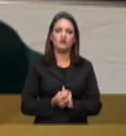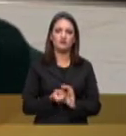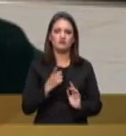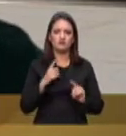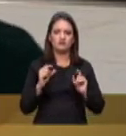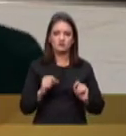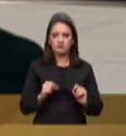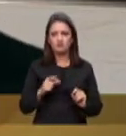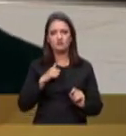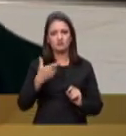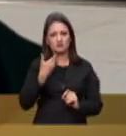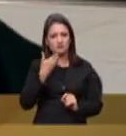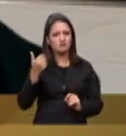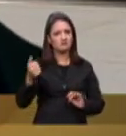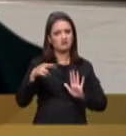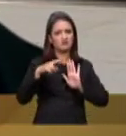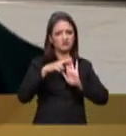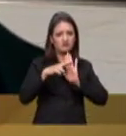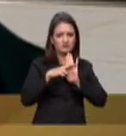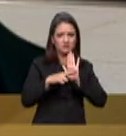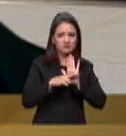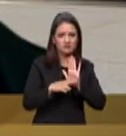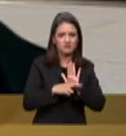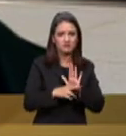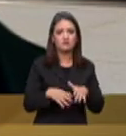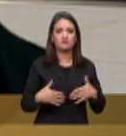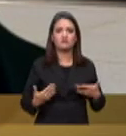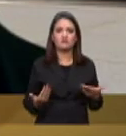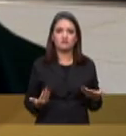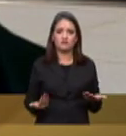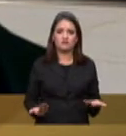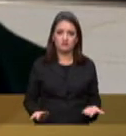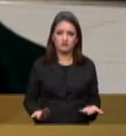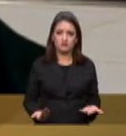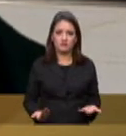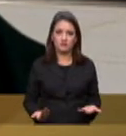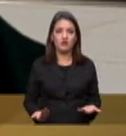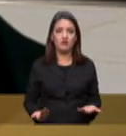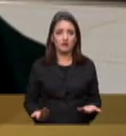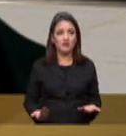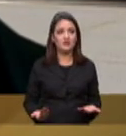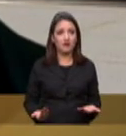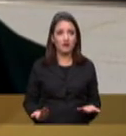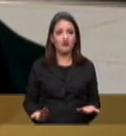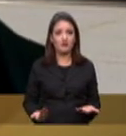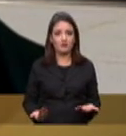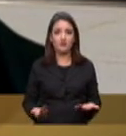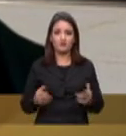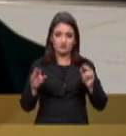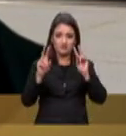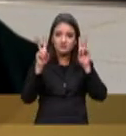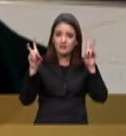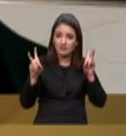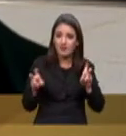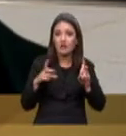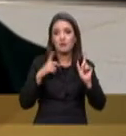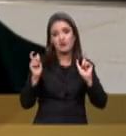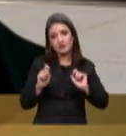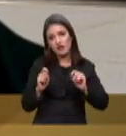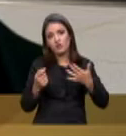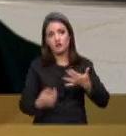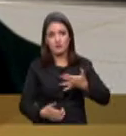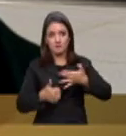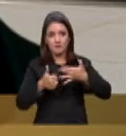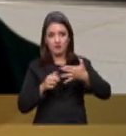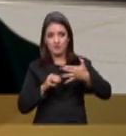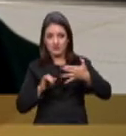a melhor disciplina desse ponto, uma vez que os temas chegam ao Judiciário nas suas várias instâncias, primeira,